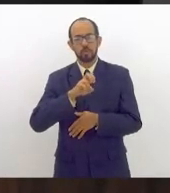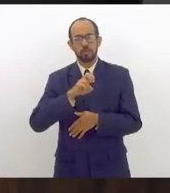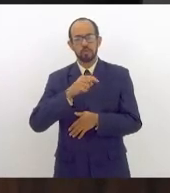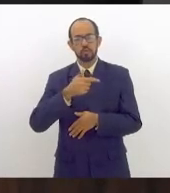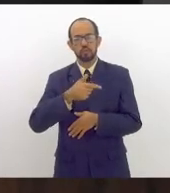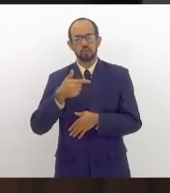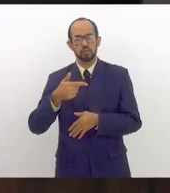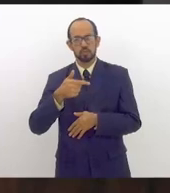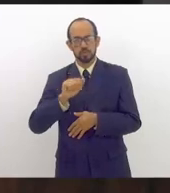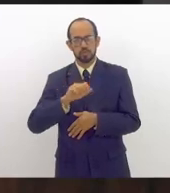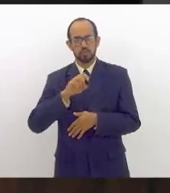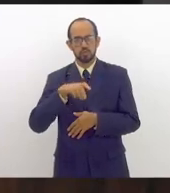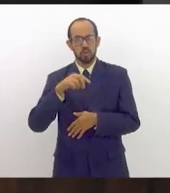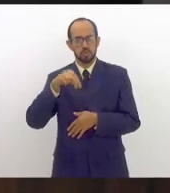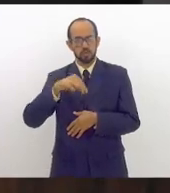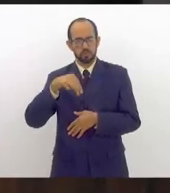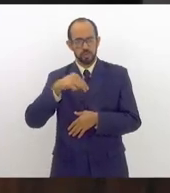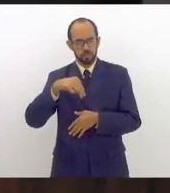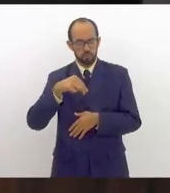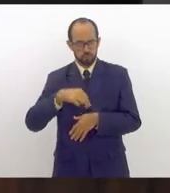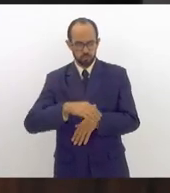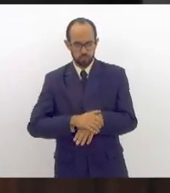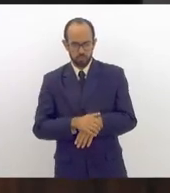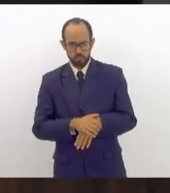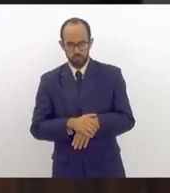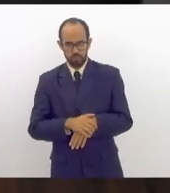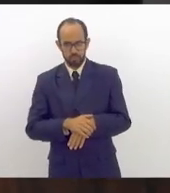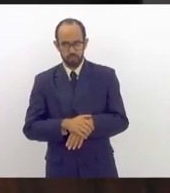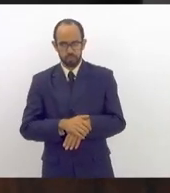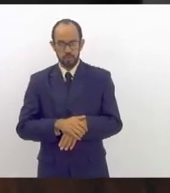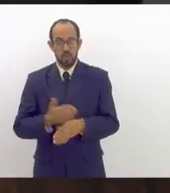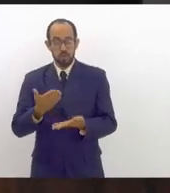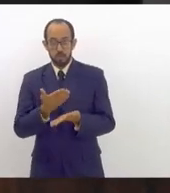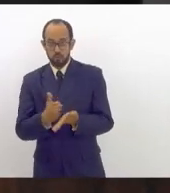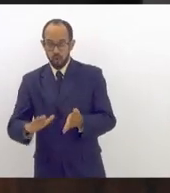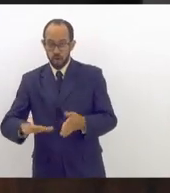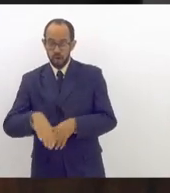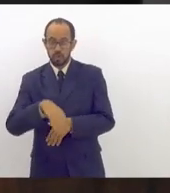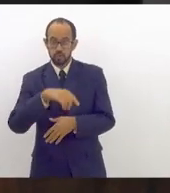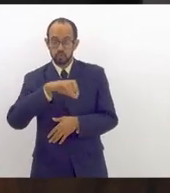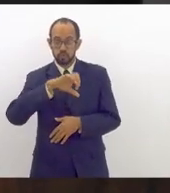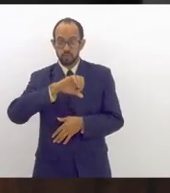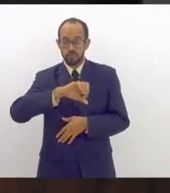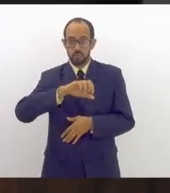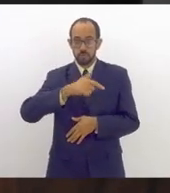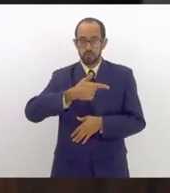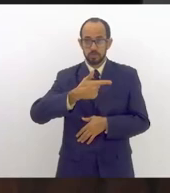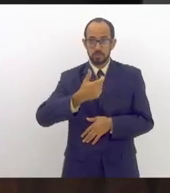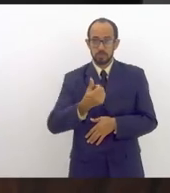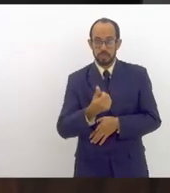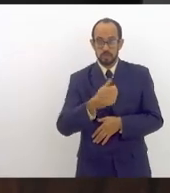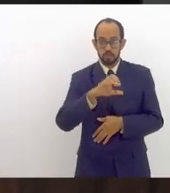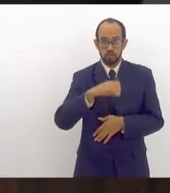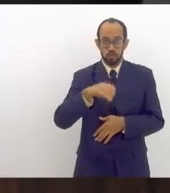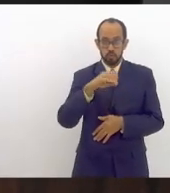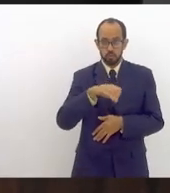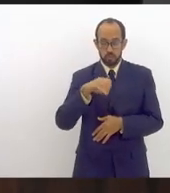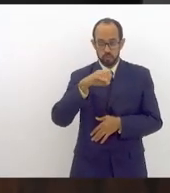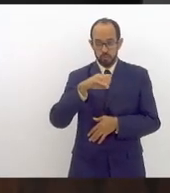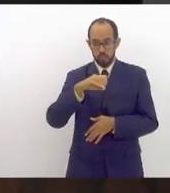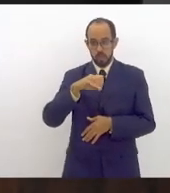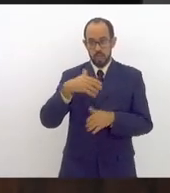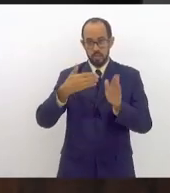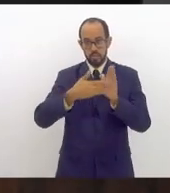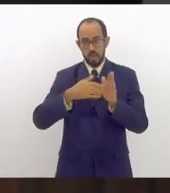de novembro, fora os 926 de outubro. Então, até o dia de